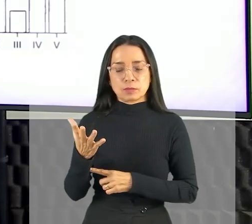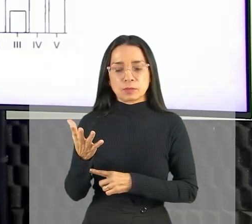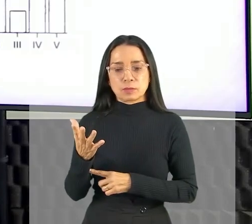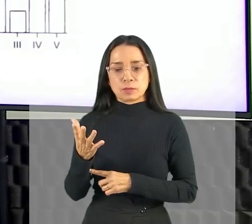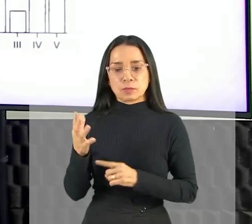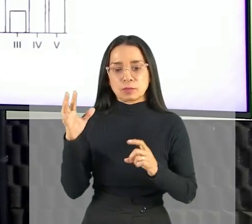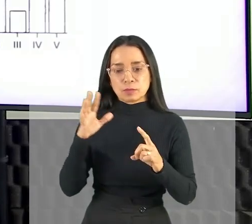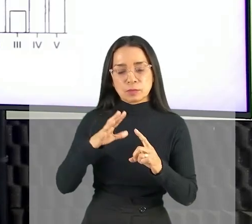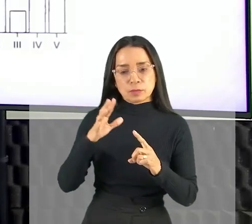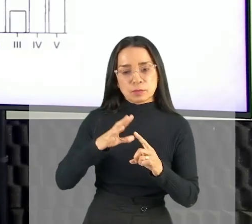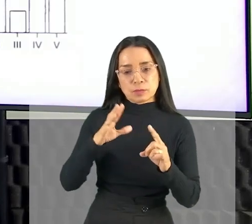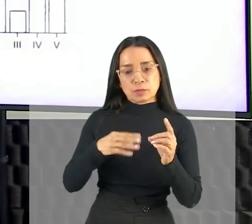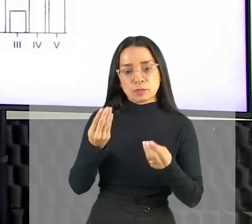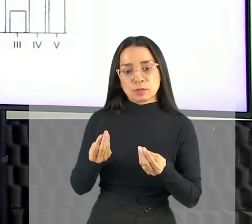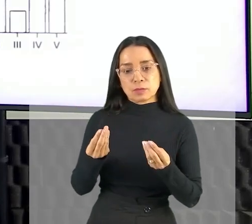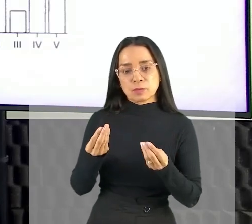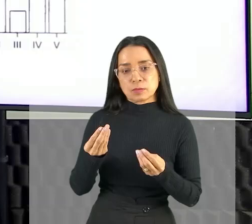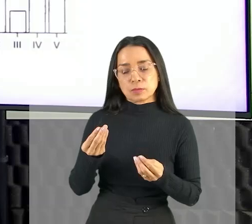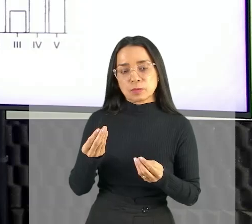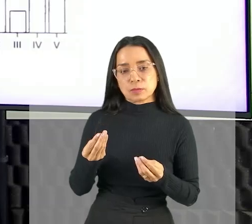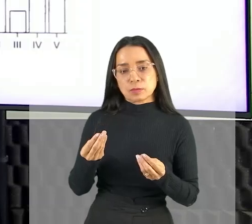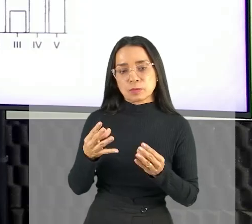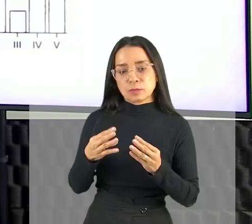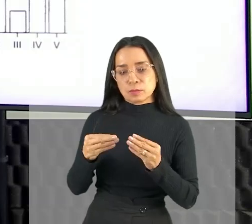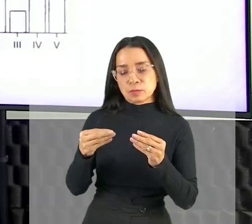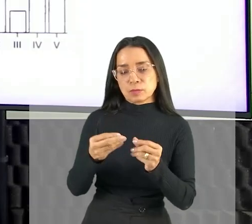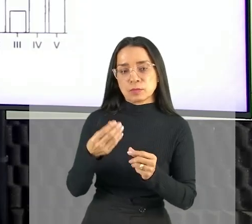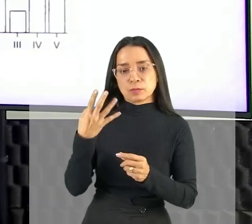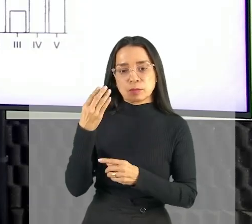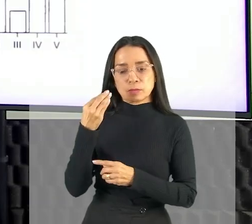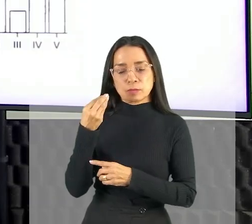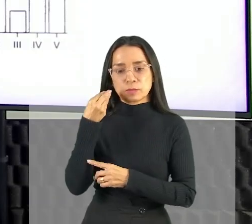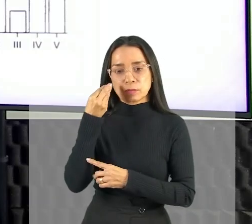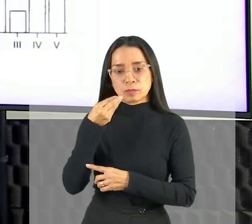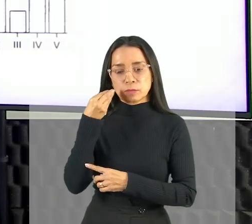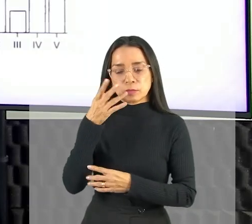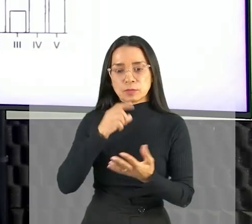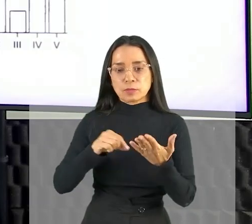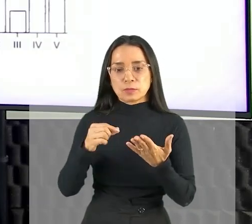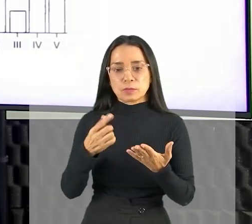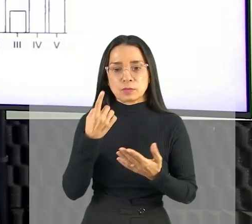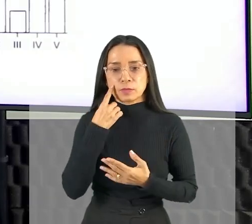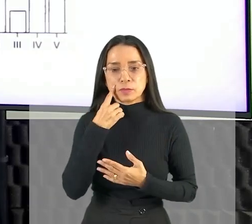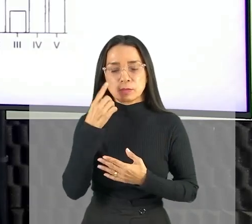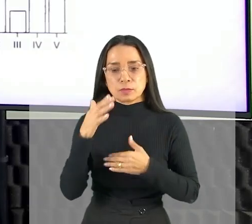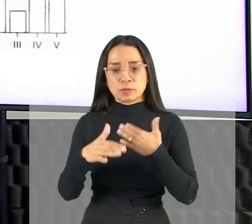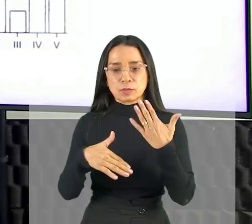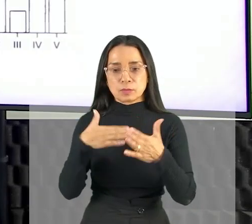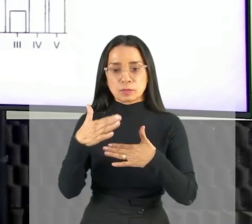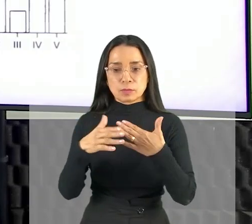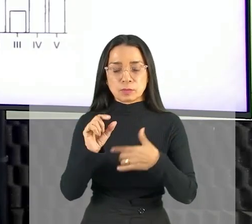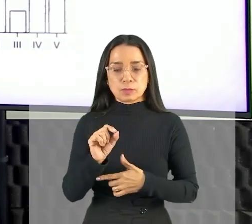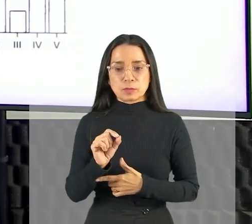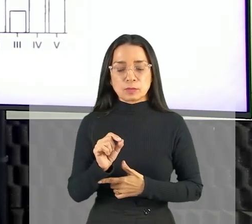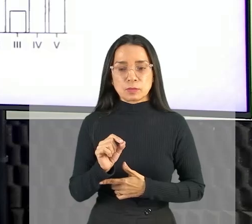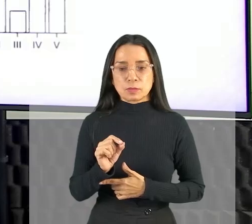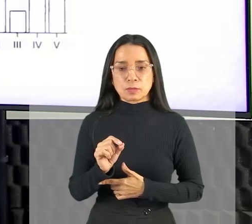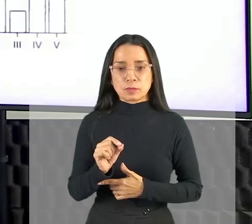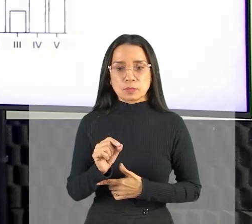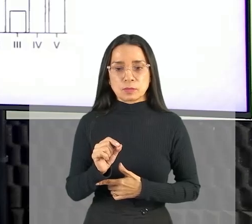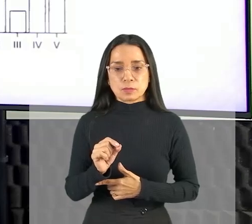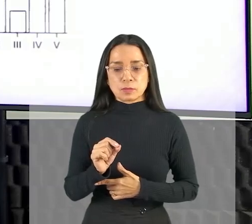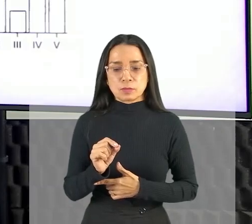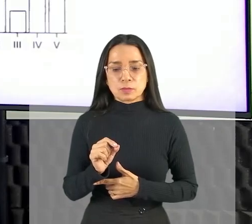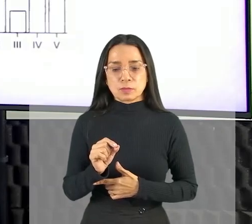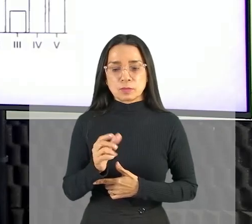quatro que tá sendo testado quando a gente olha o desempenho desse composto né Eh